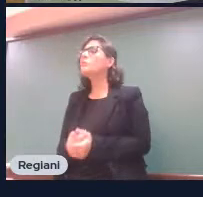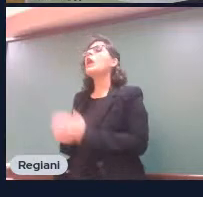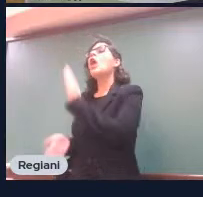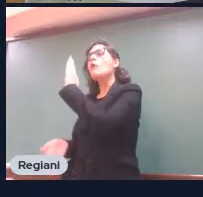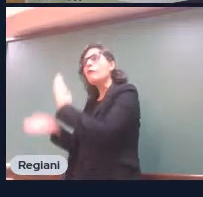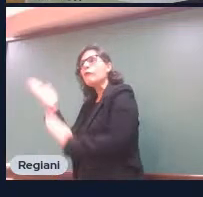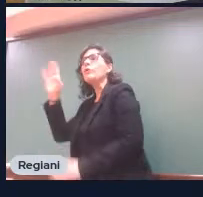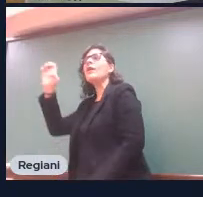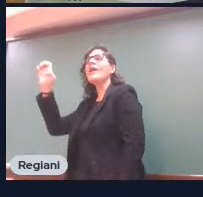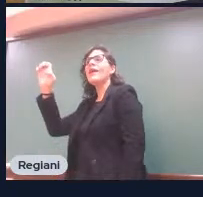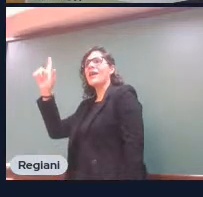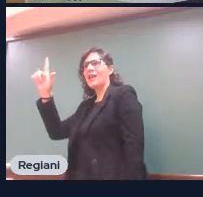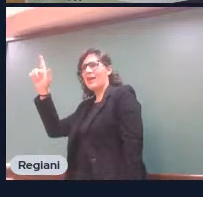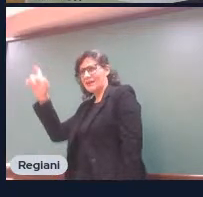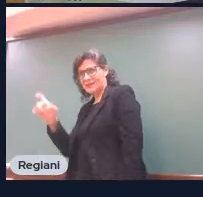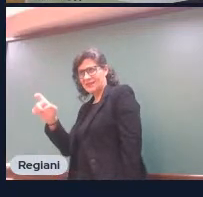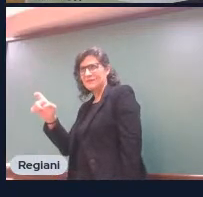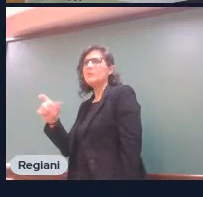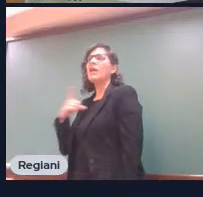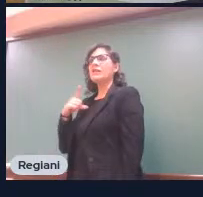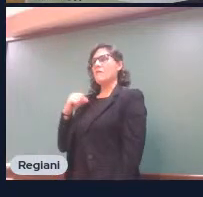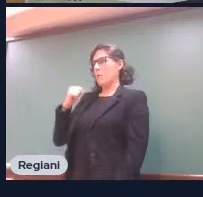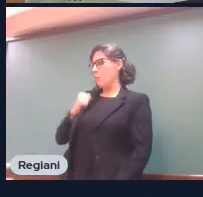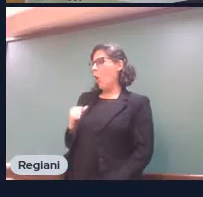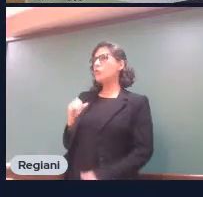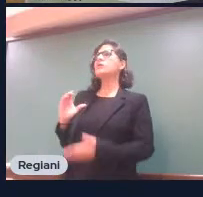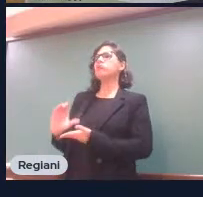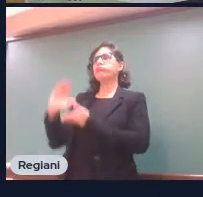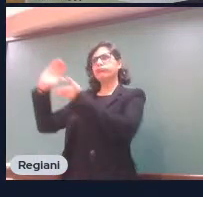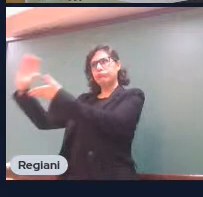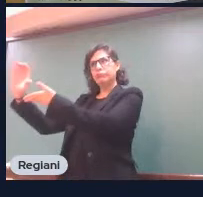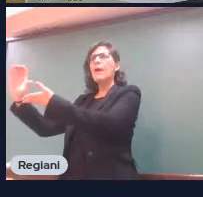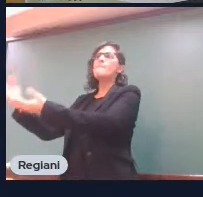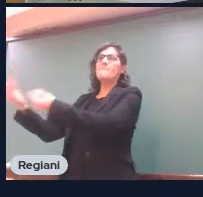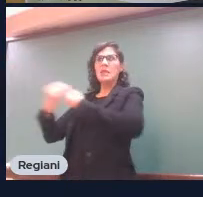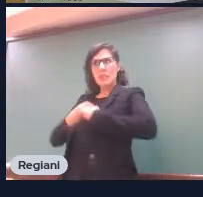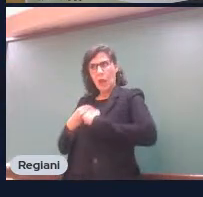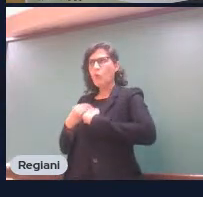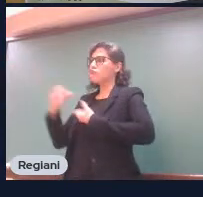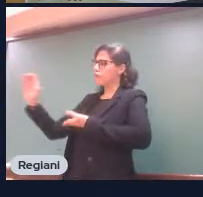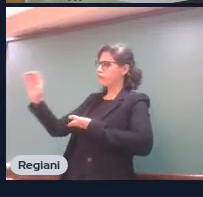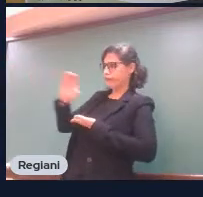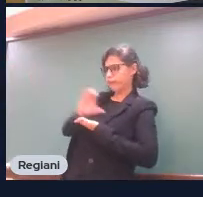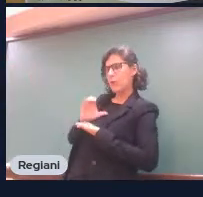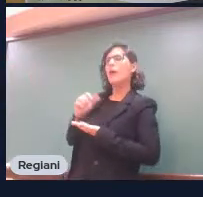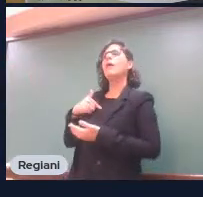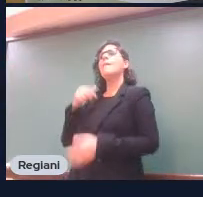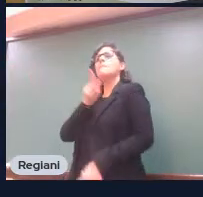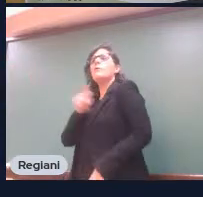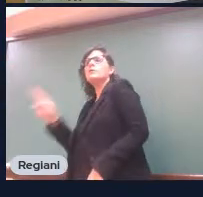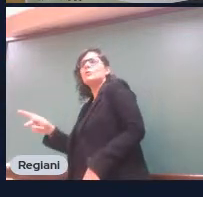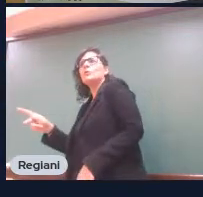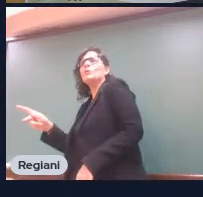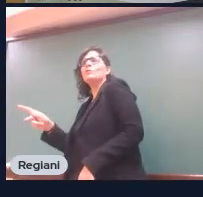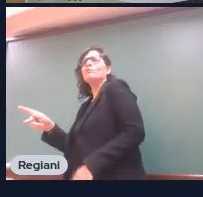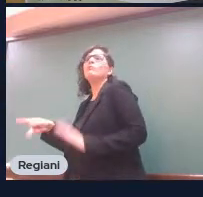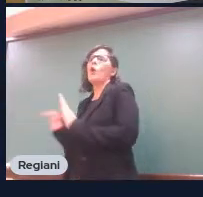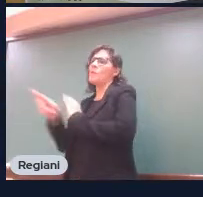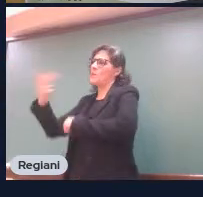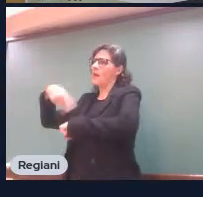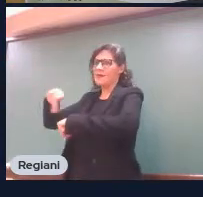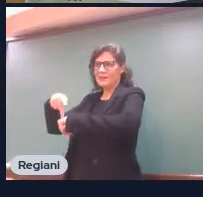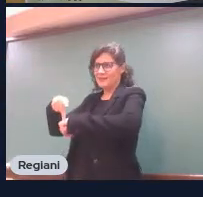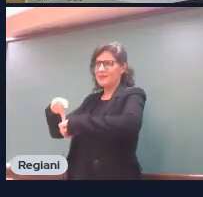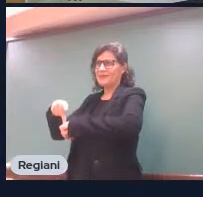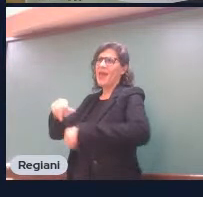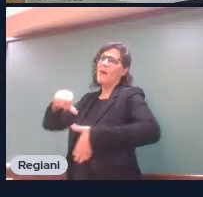ILEX com uma bolsa, um bursary, que eles oferecem para professores de países